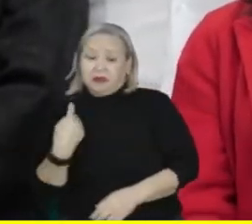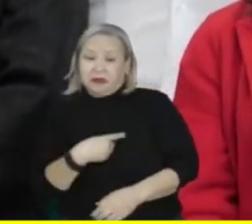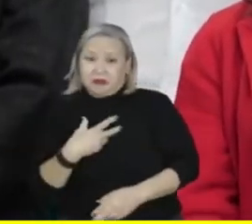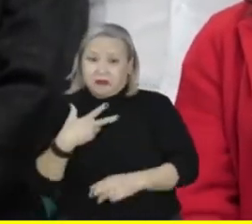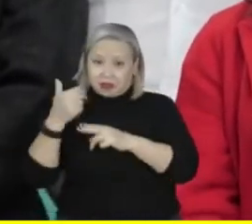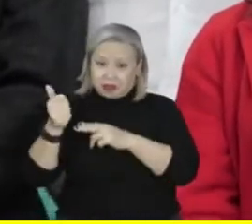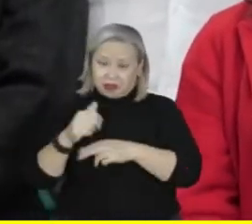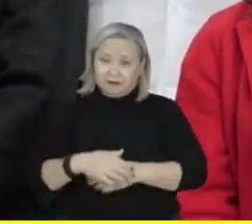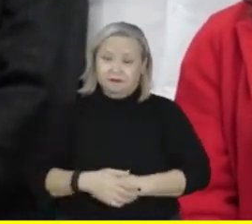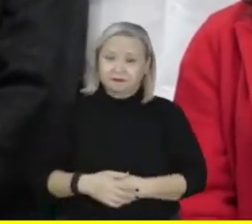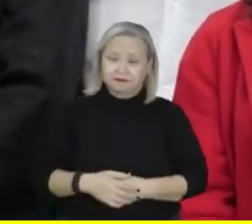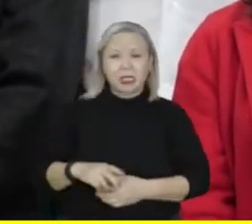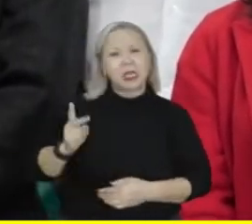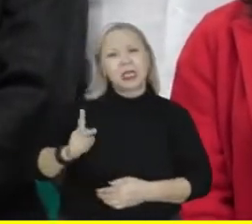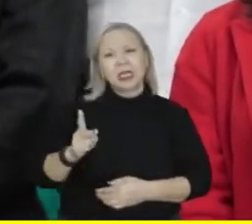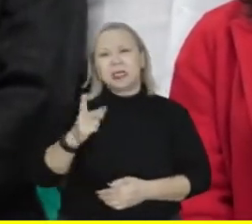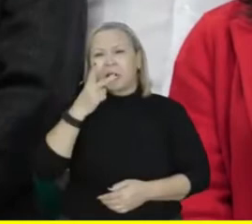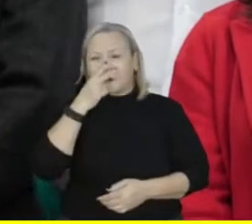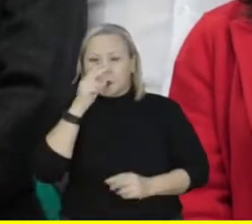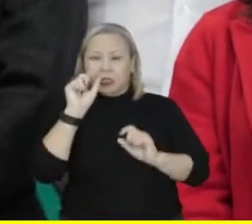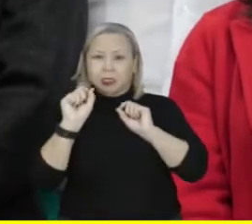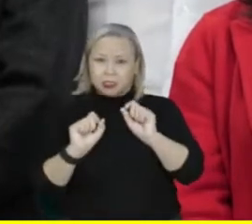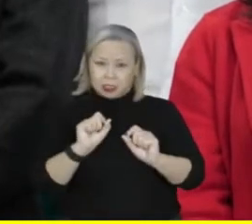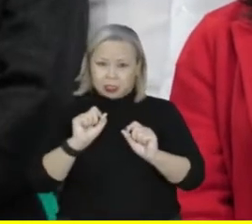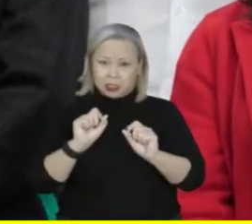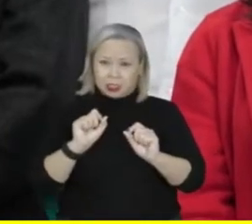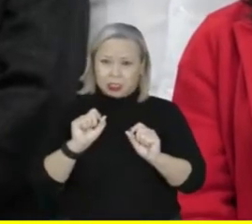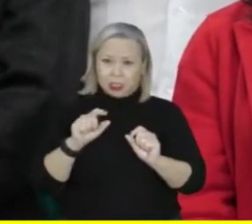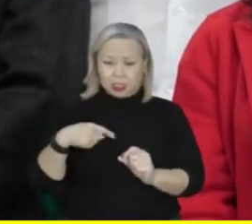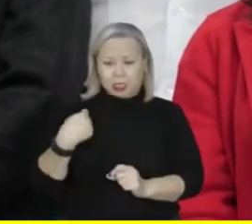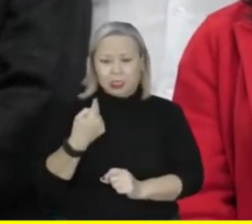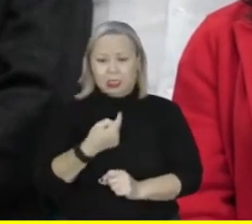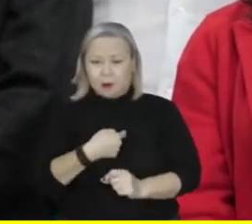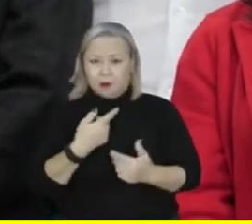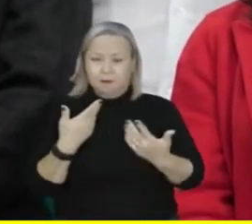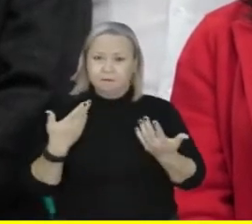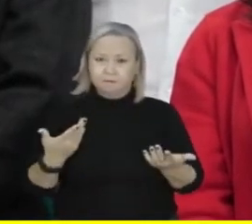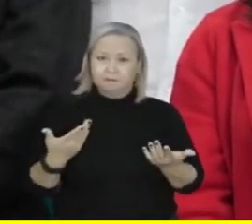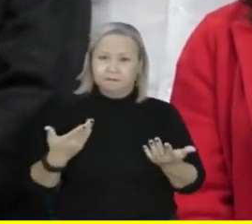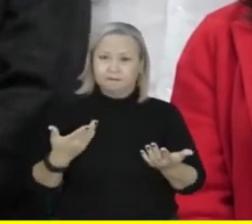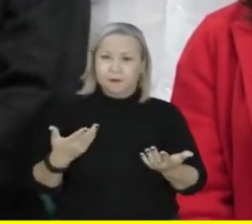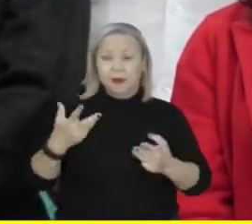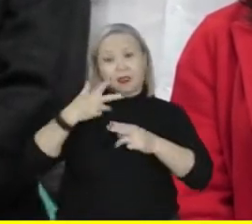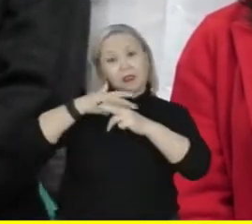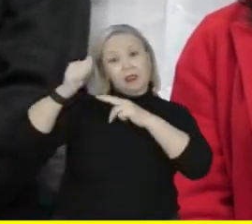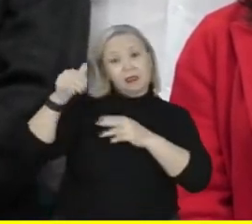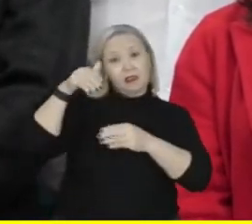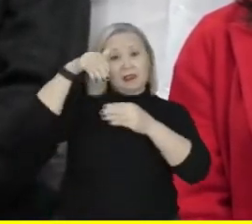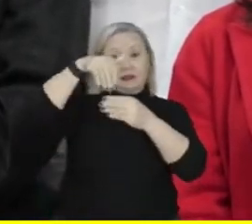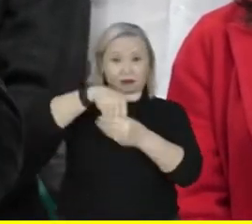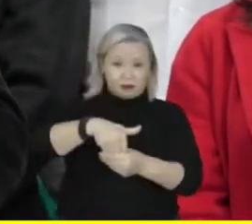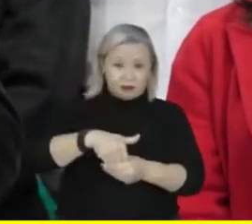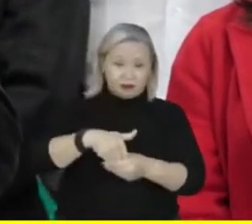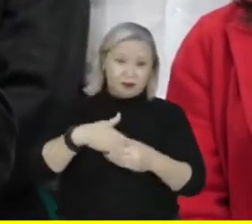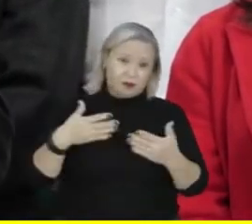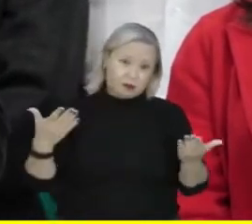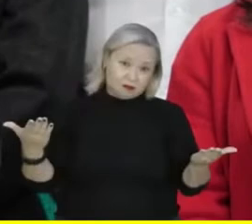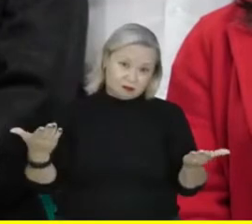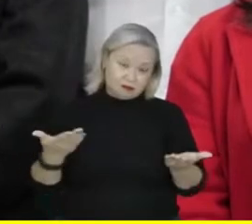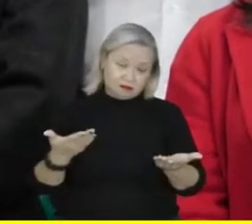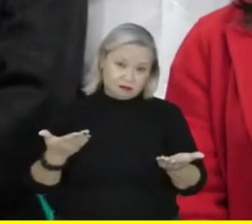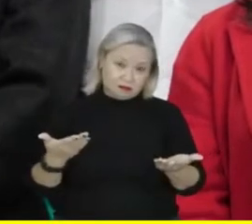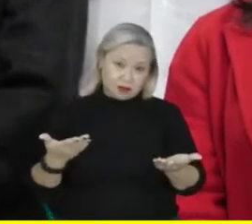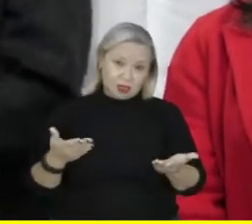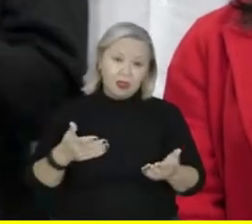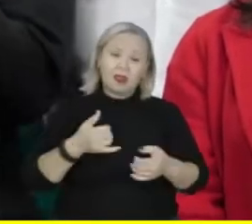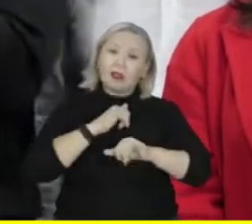eu sempre achei que a gente ia ganhar essas eleições e quer dizer para vocês que nós vamos ganhar